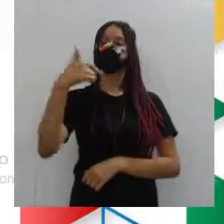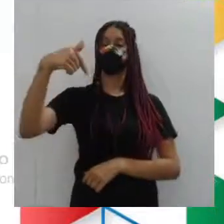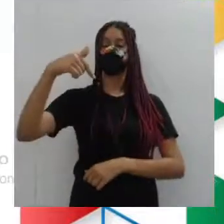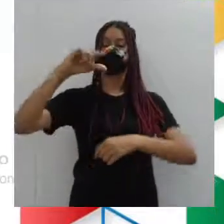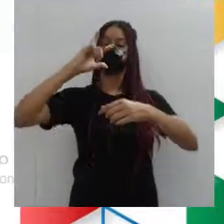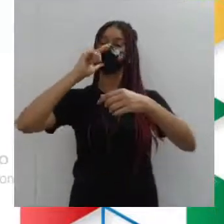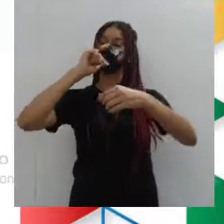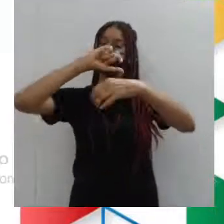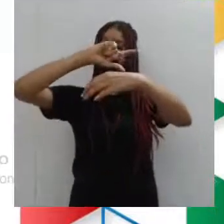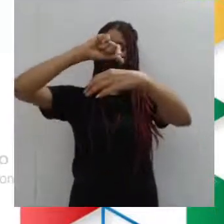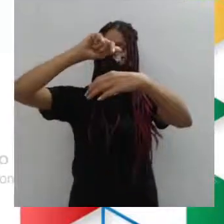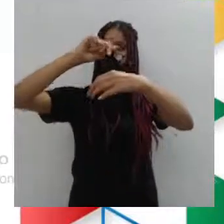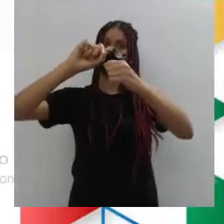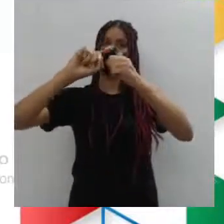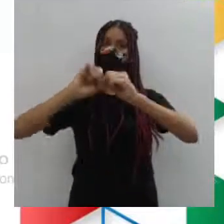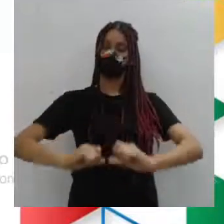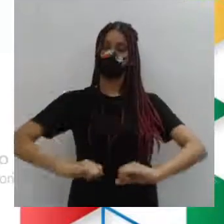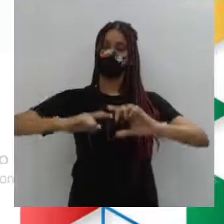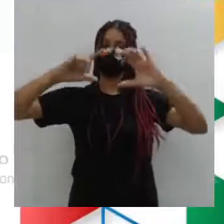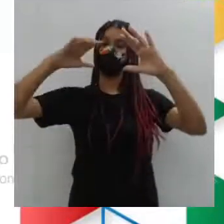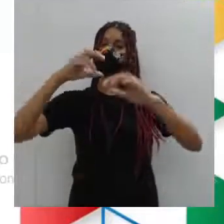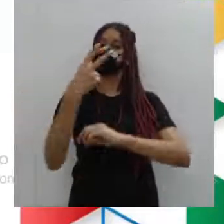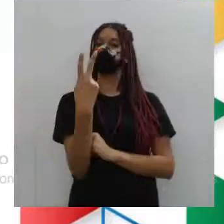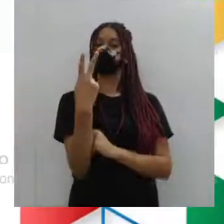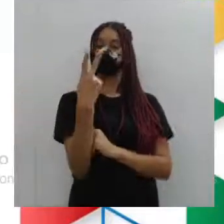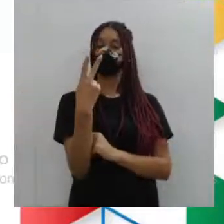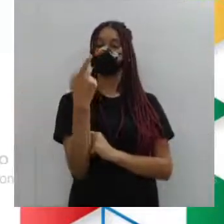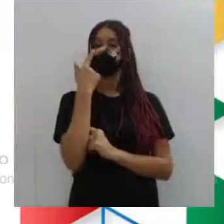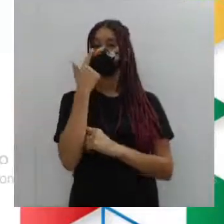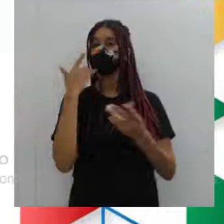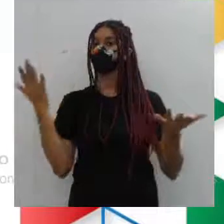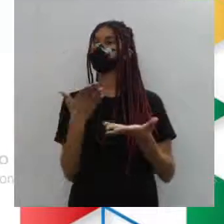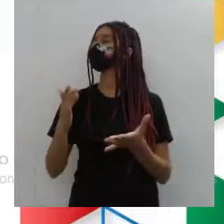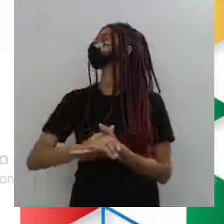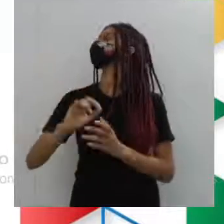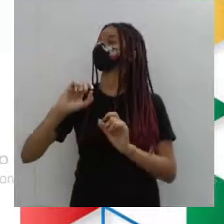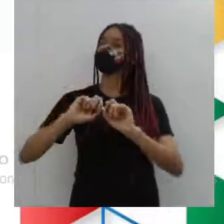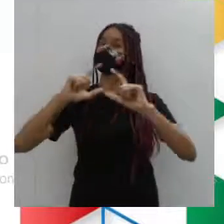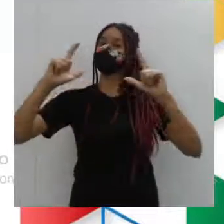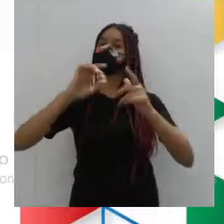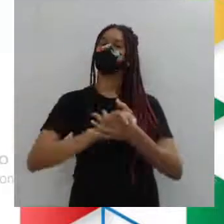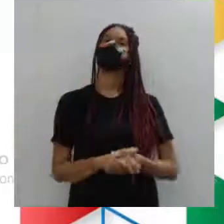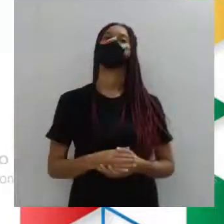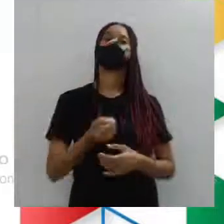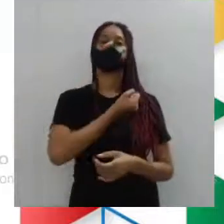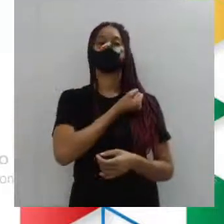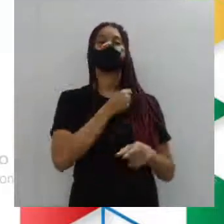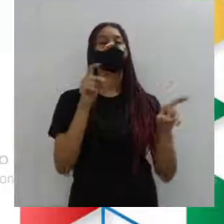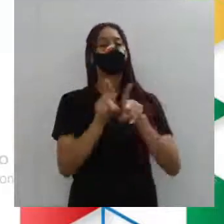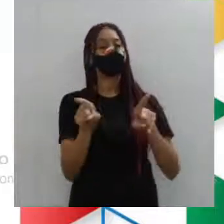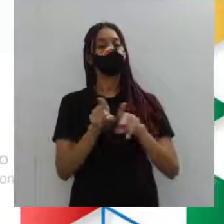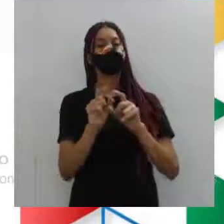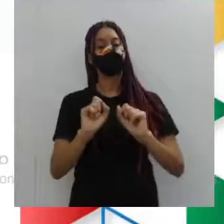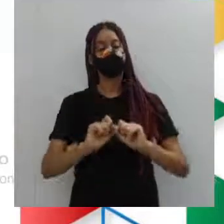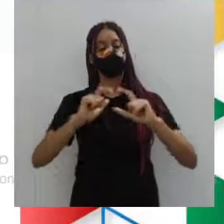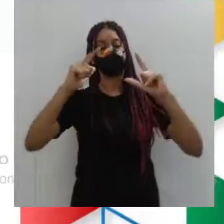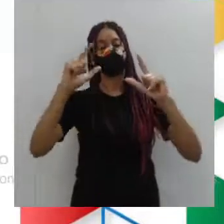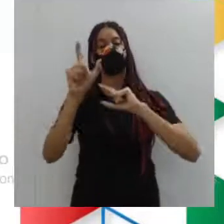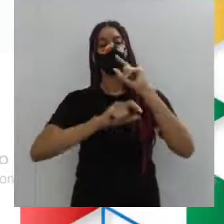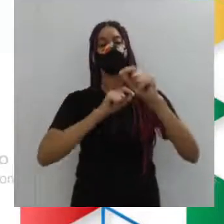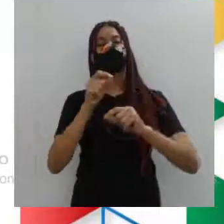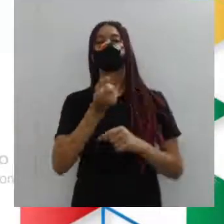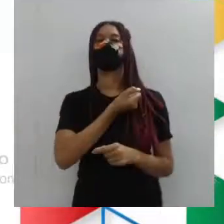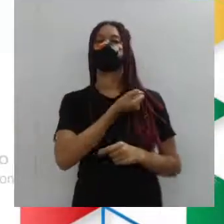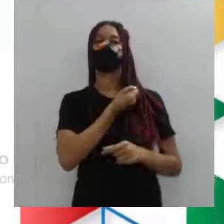2 tanques? Se liga aí que agora aumentamos o número de torneiras, também aumentamos o número